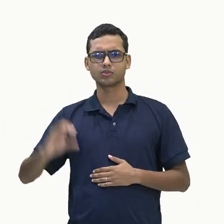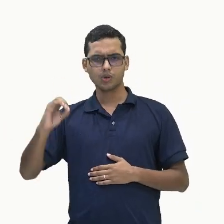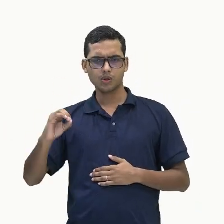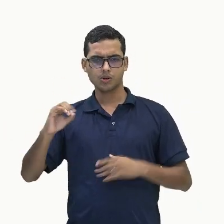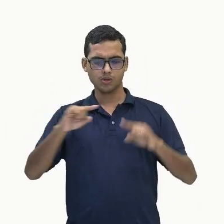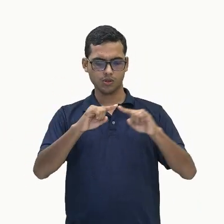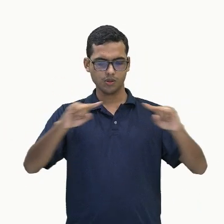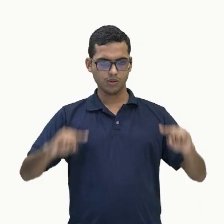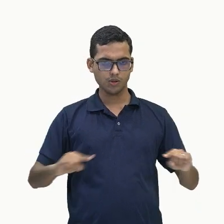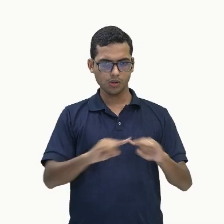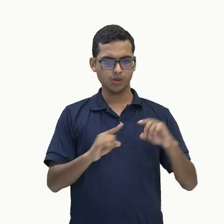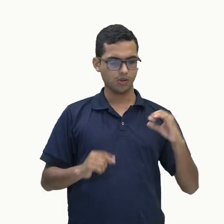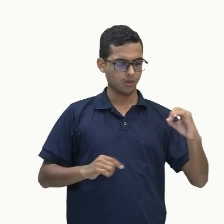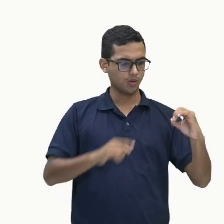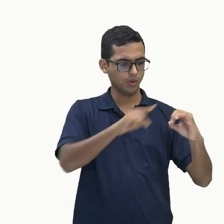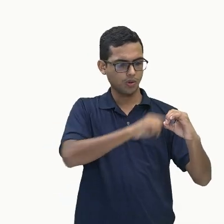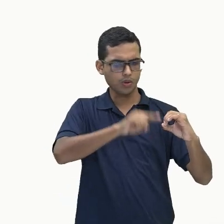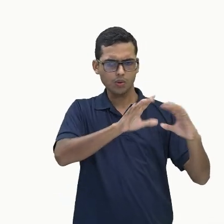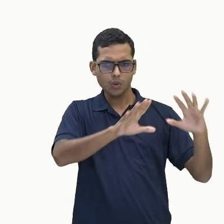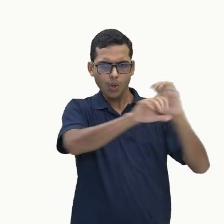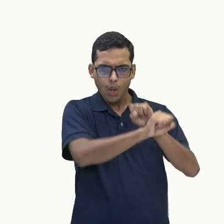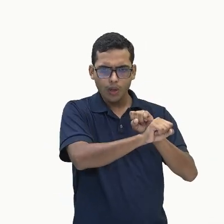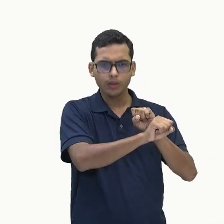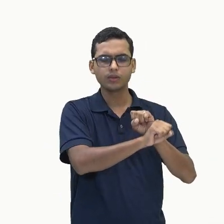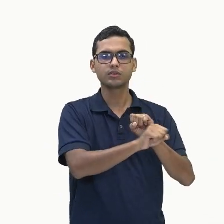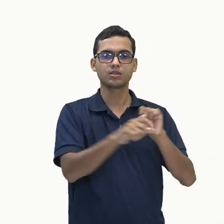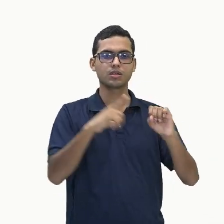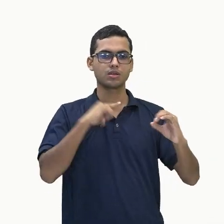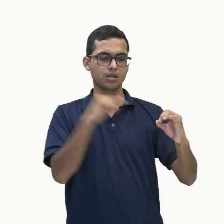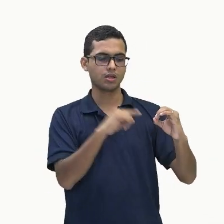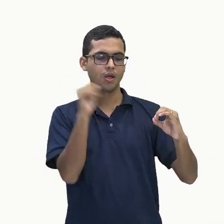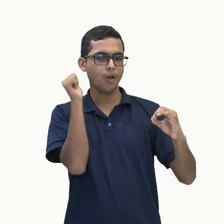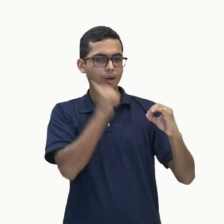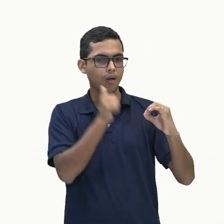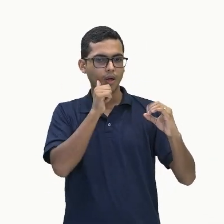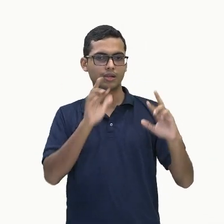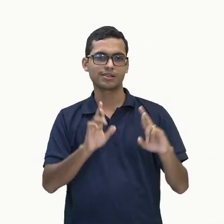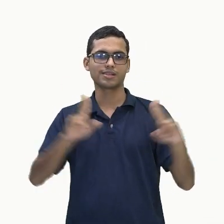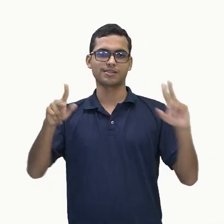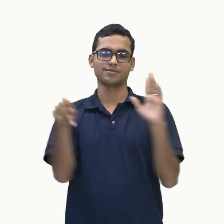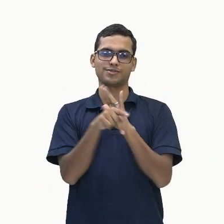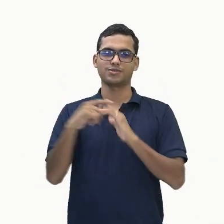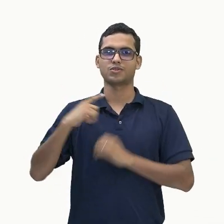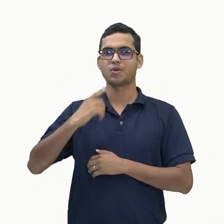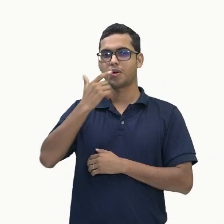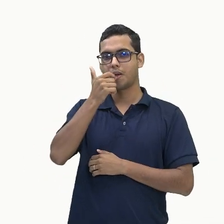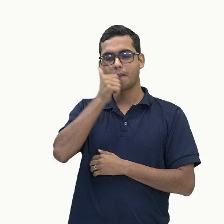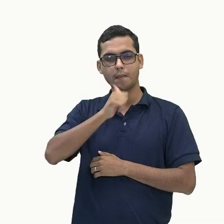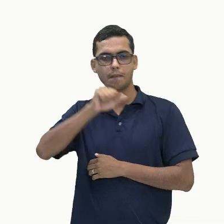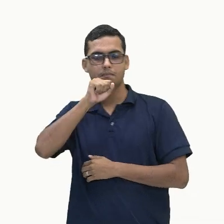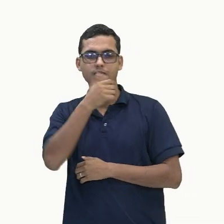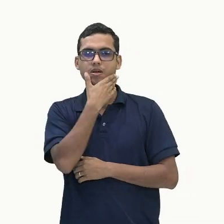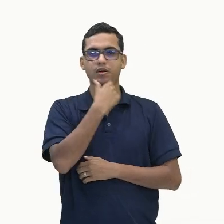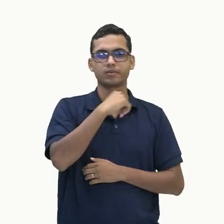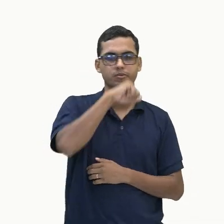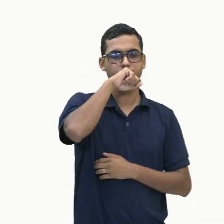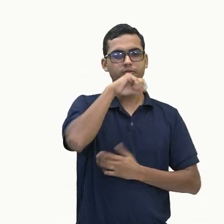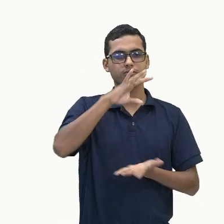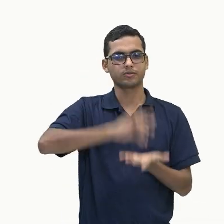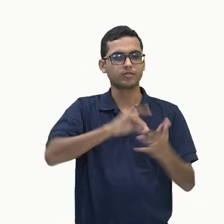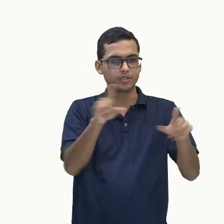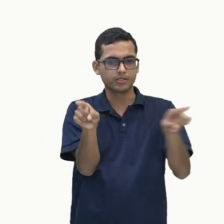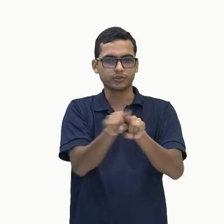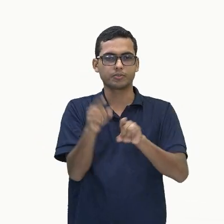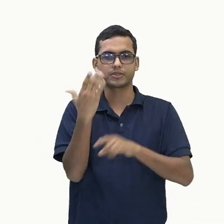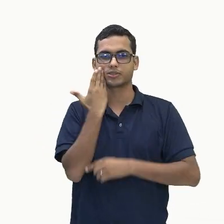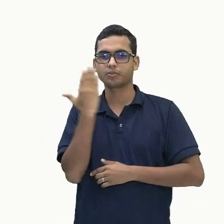um indivíduo, no caso, esta menina, ela é diferente dos pais. Portanto, dentro deste quadro, os pais